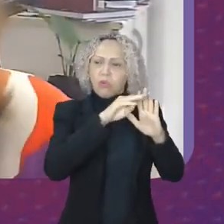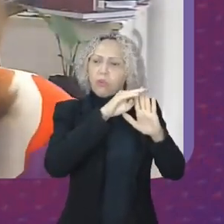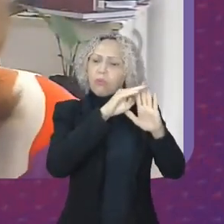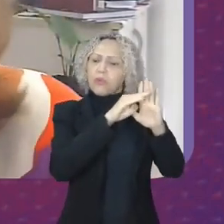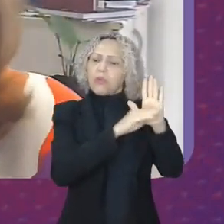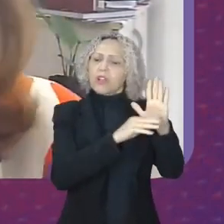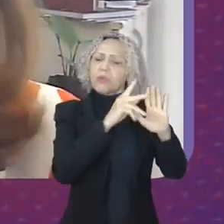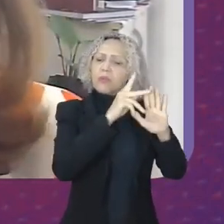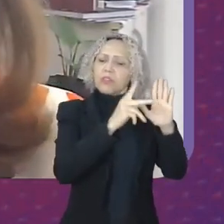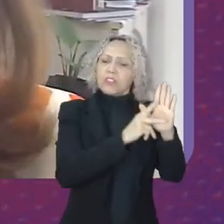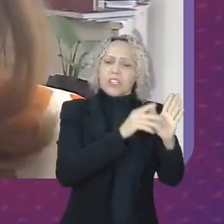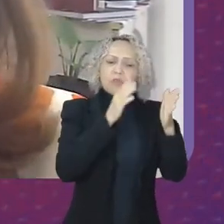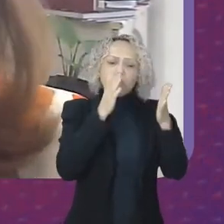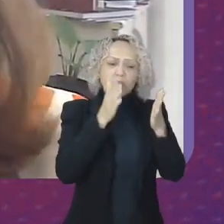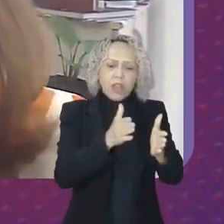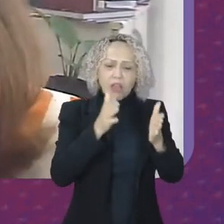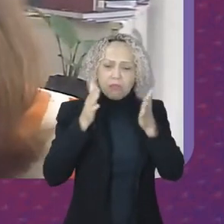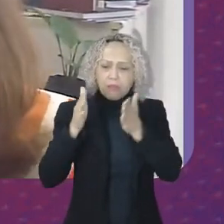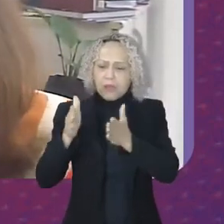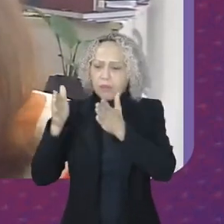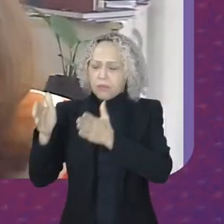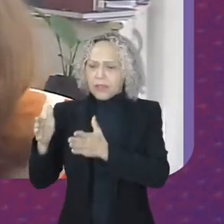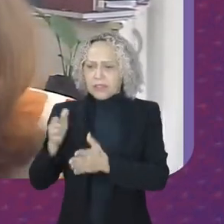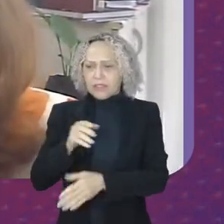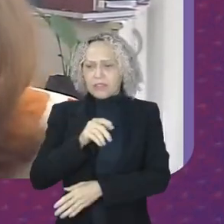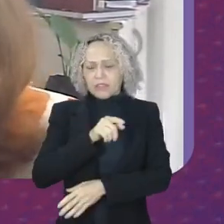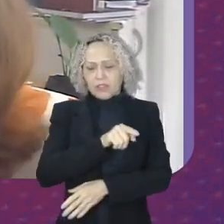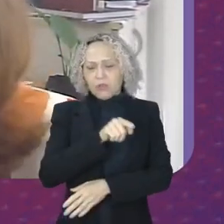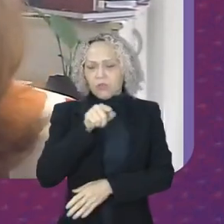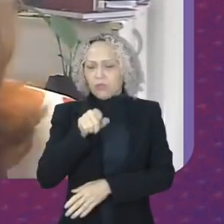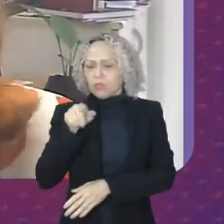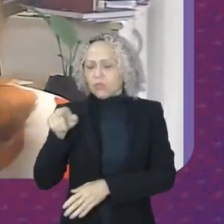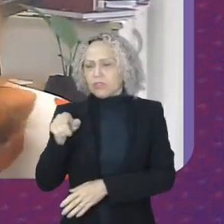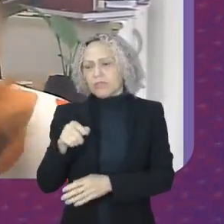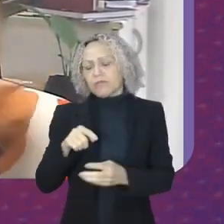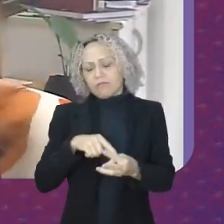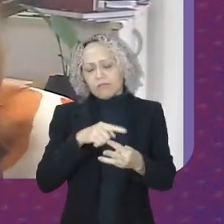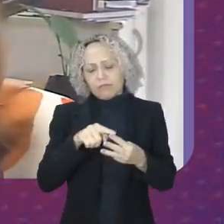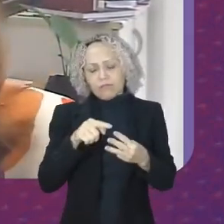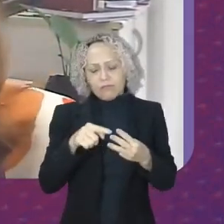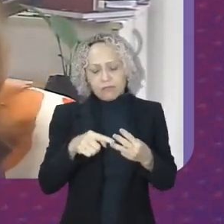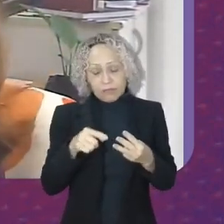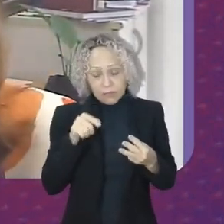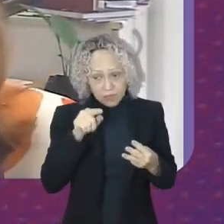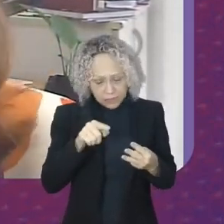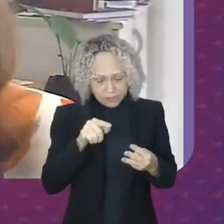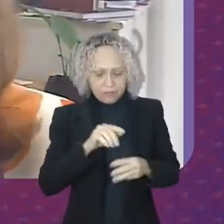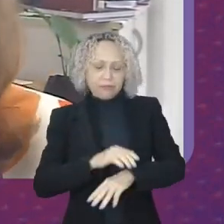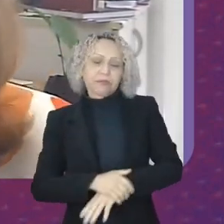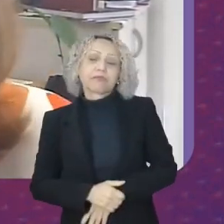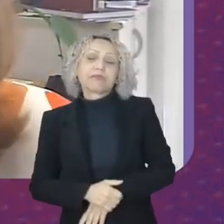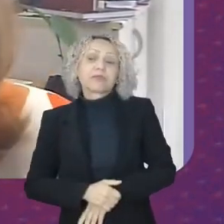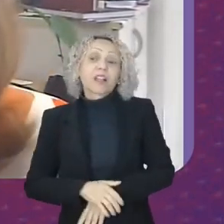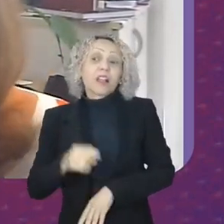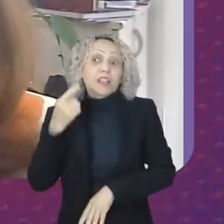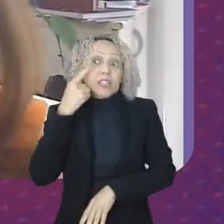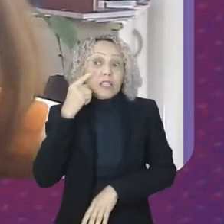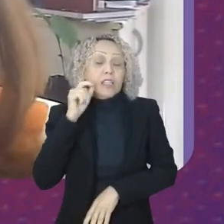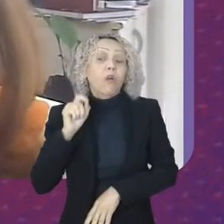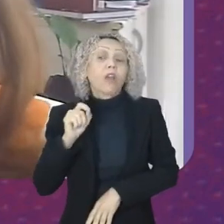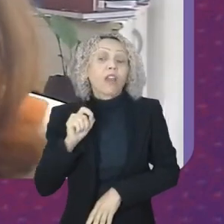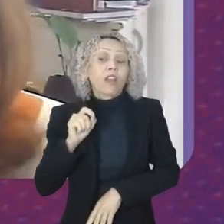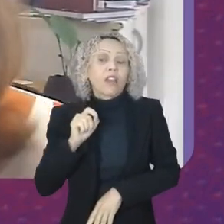tem, porque cada uma das secretárias farão isso, mas uma coisa eu quero dizer que a gente vai